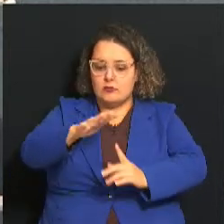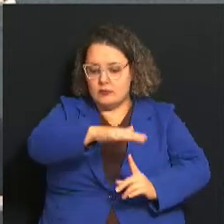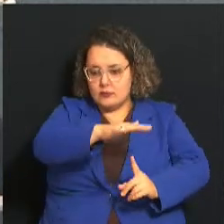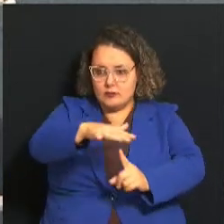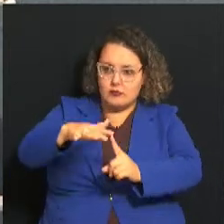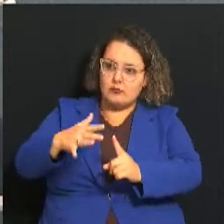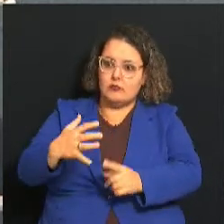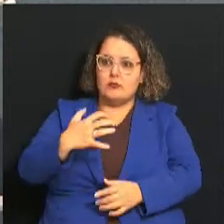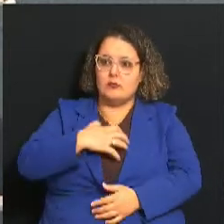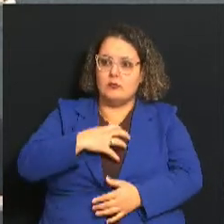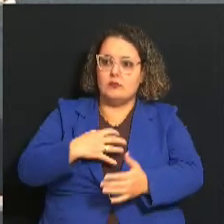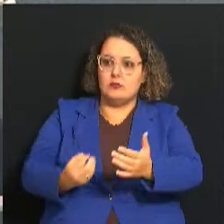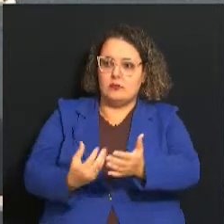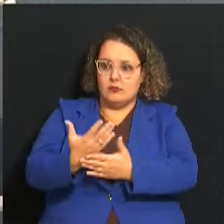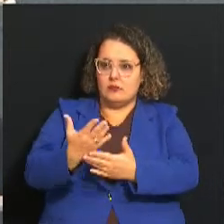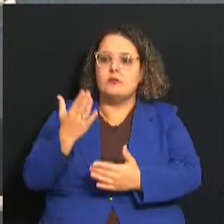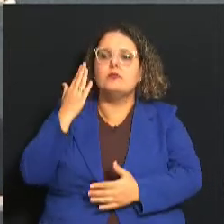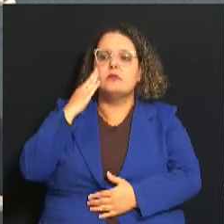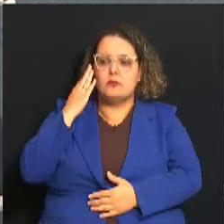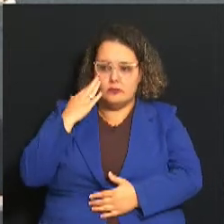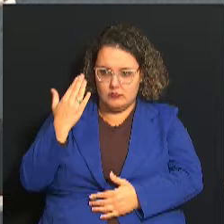modo. Eu sei que ela tem que ser